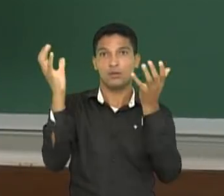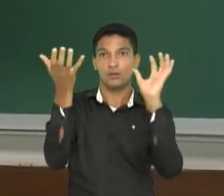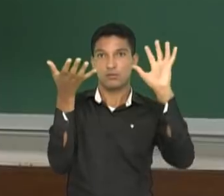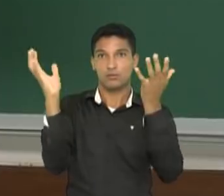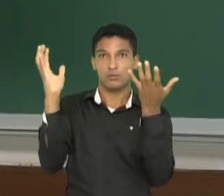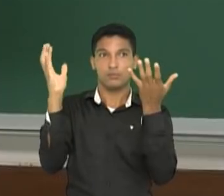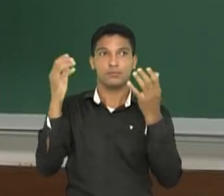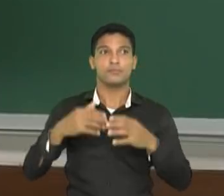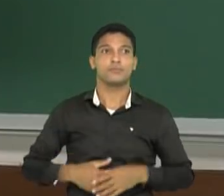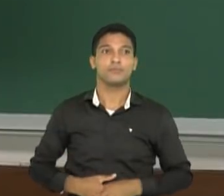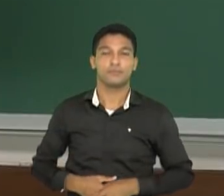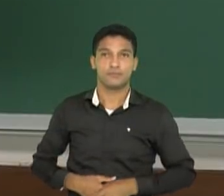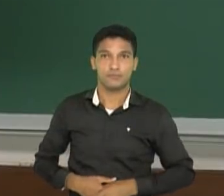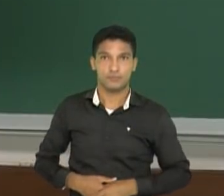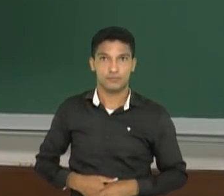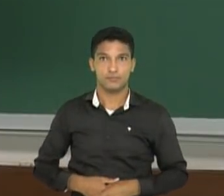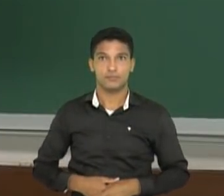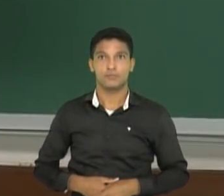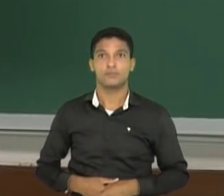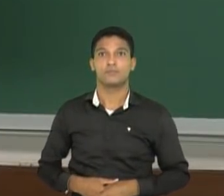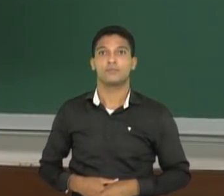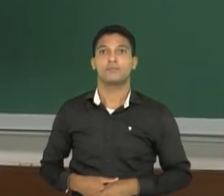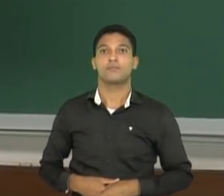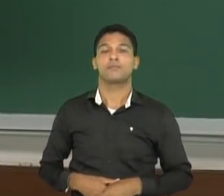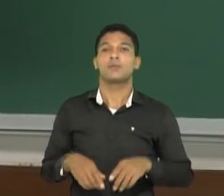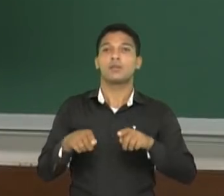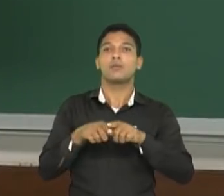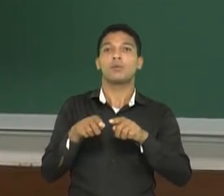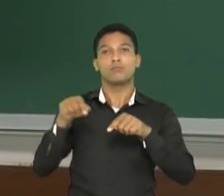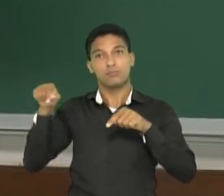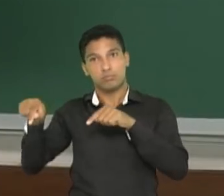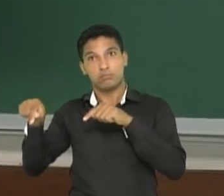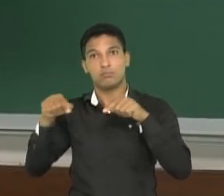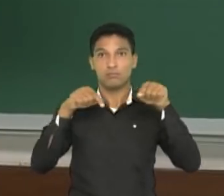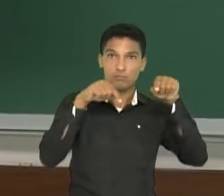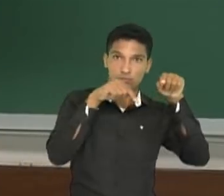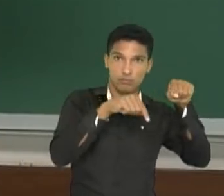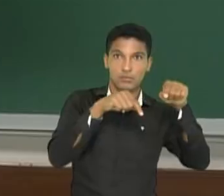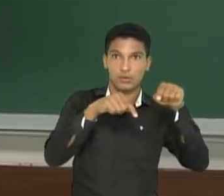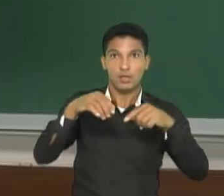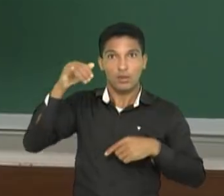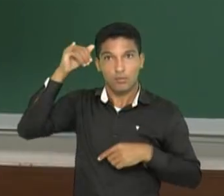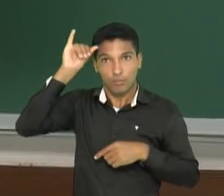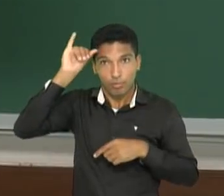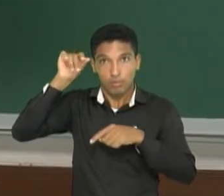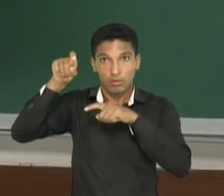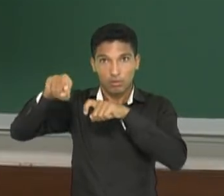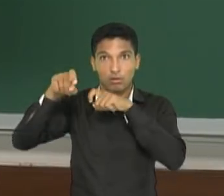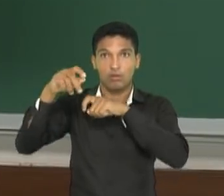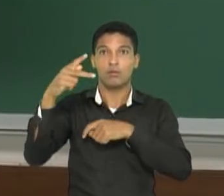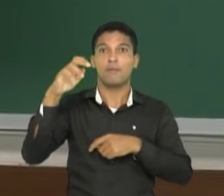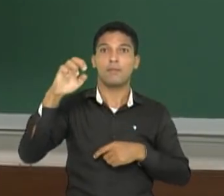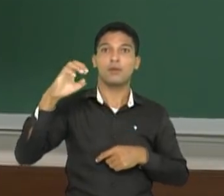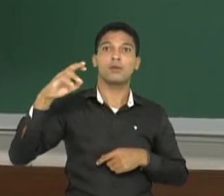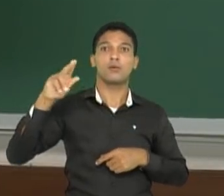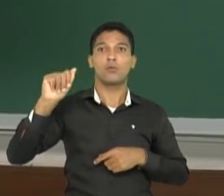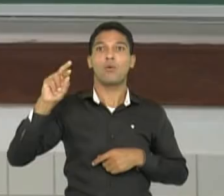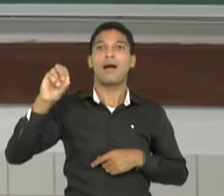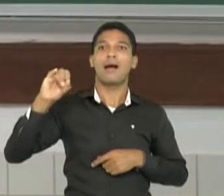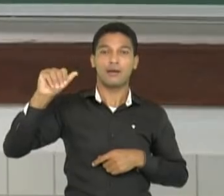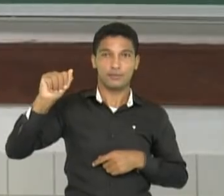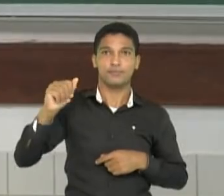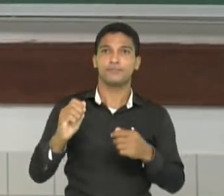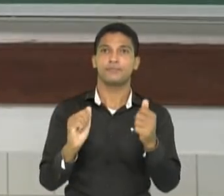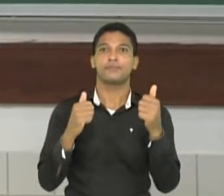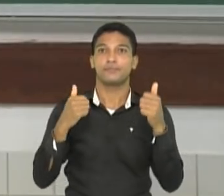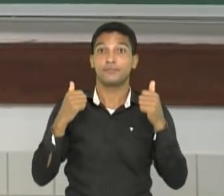norte quanto na região nordeste, certo? Então são alguns exemplos ali que estabelecemos, vocês poderiam ter colocado outros. Espero